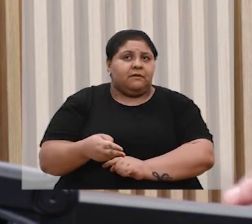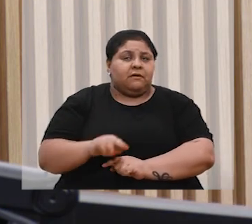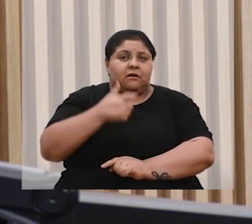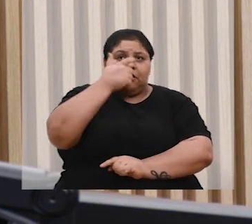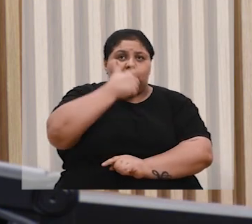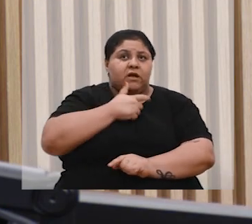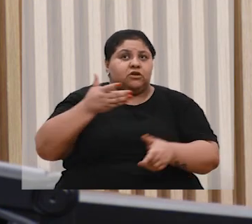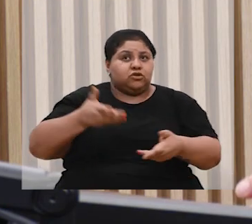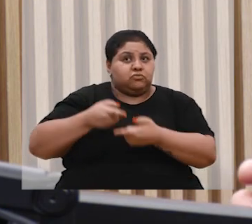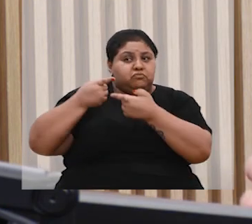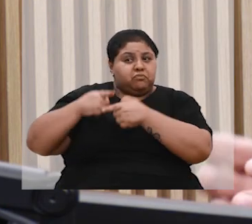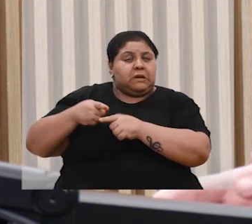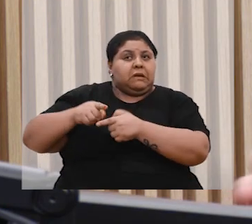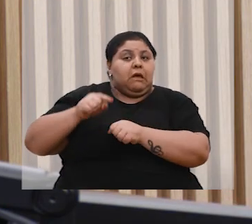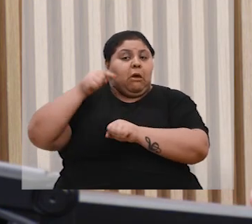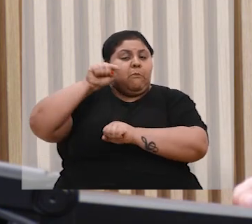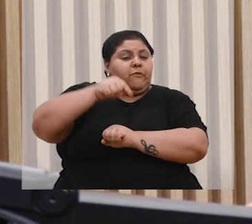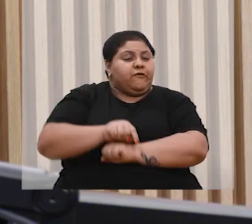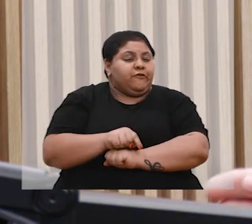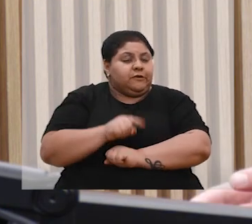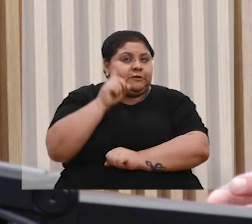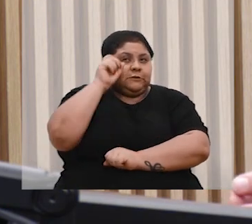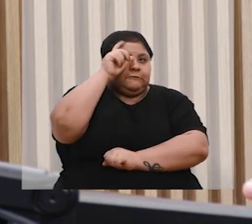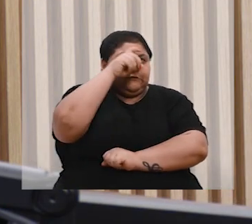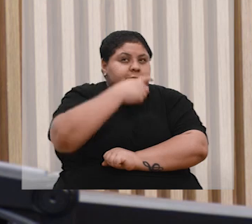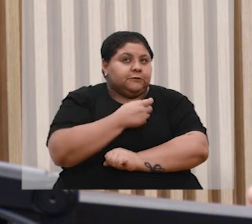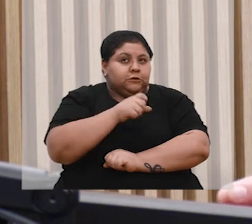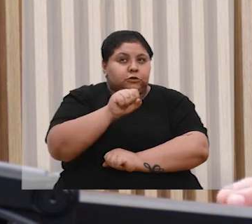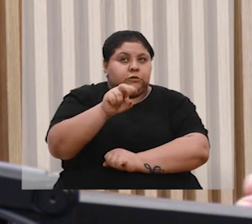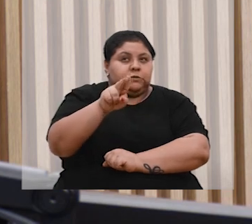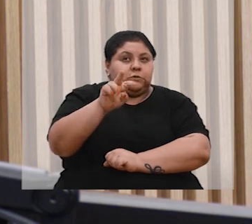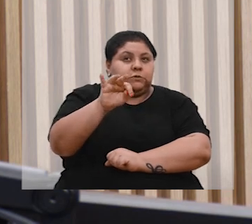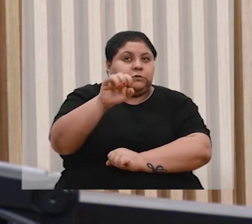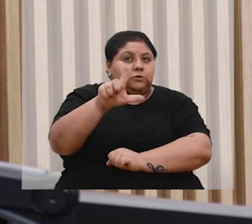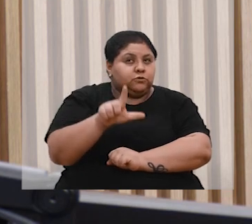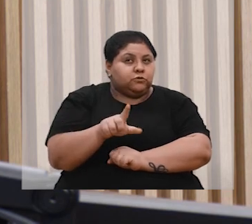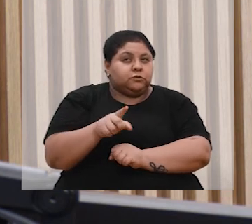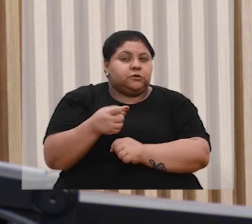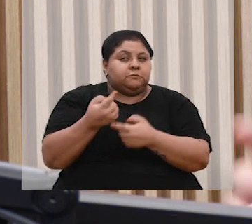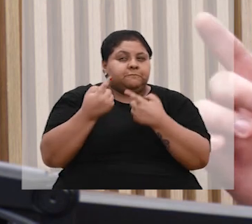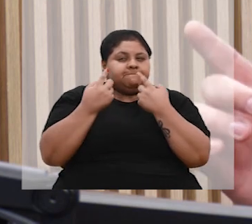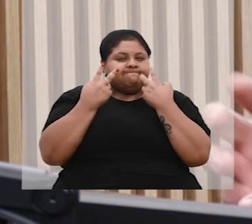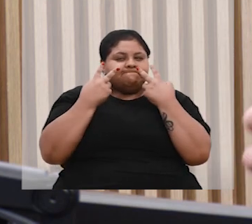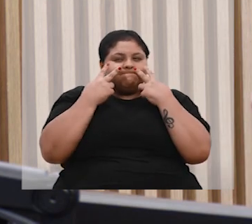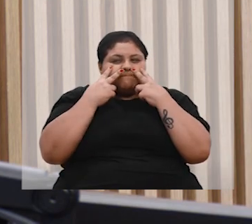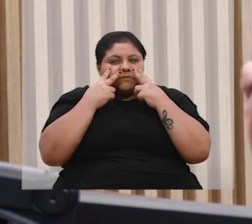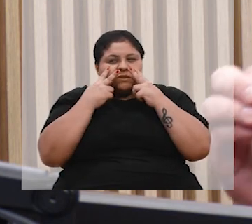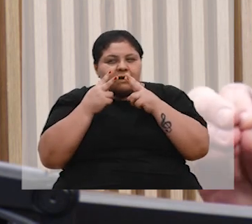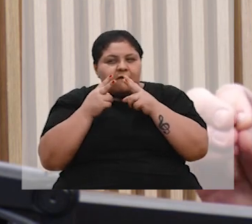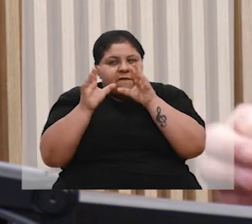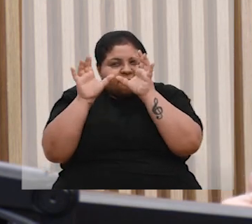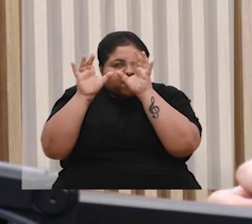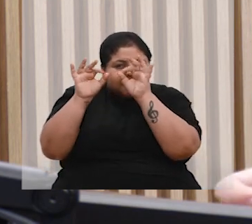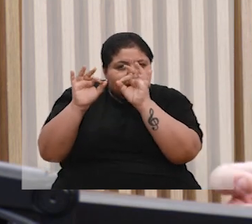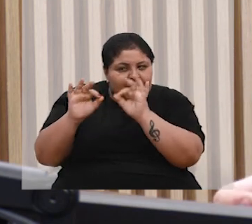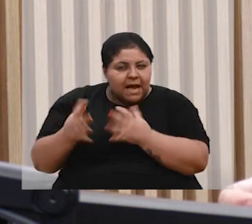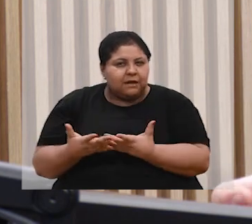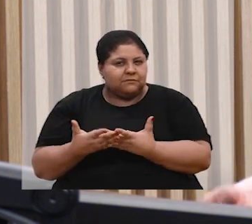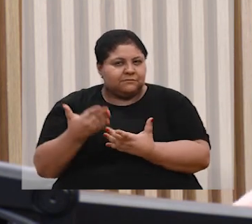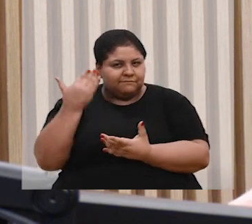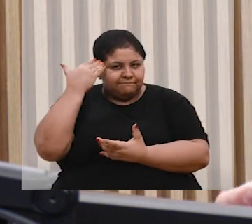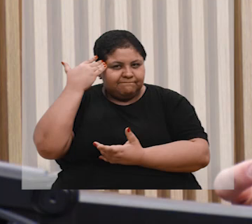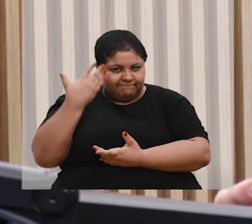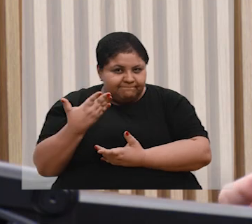ter. E me parece que hoje é um desafio da complexidade, da sutileza, desse olhar mais